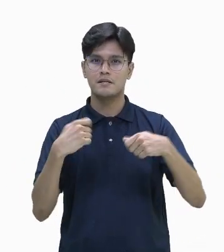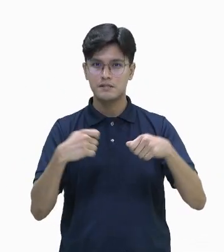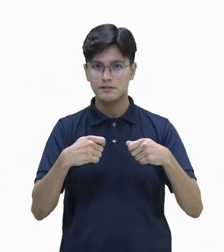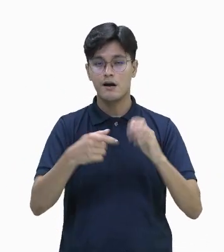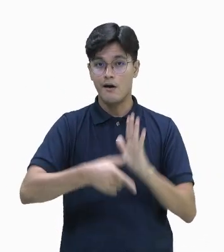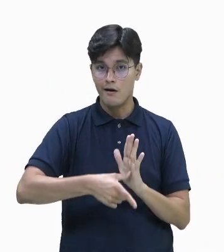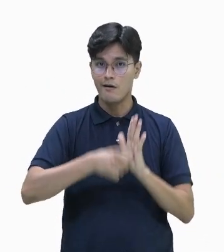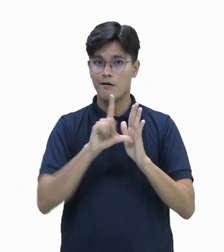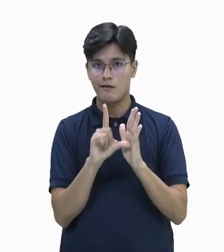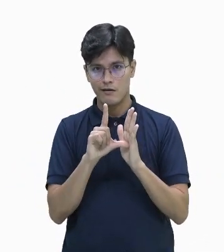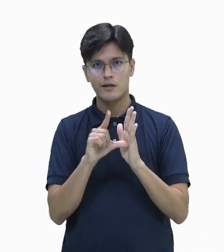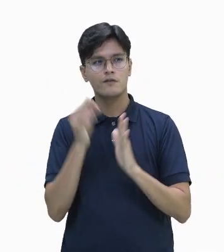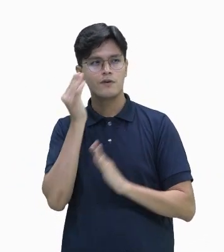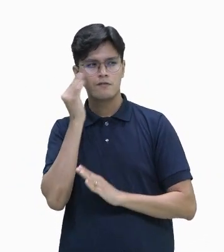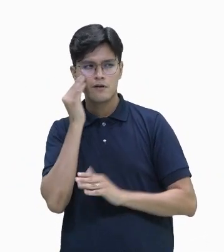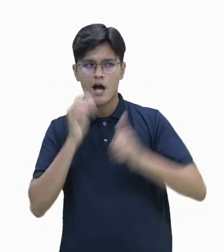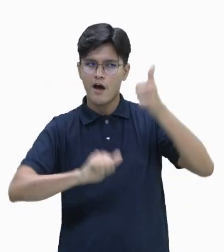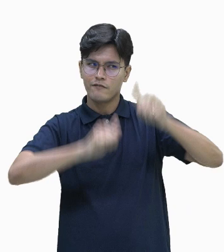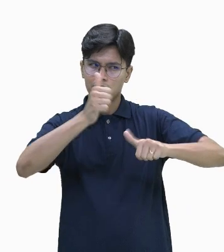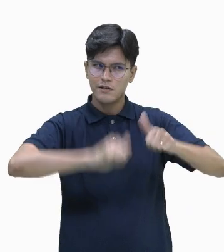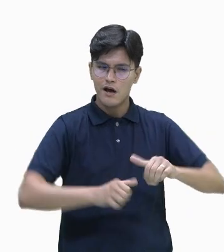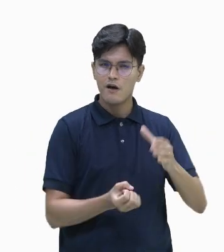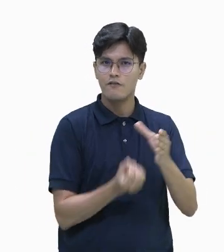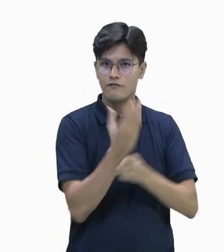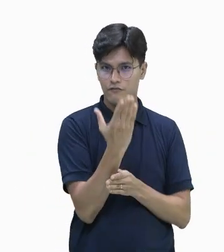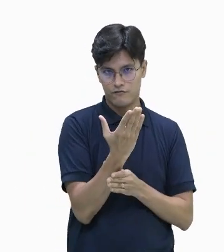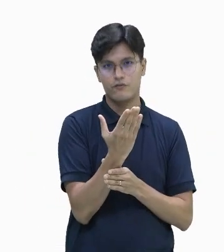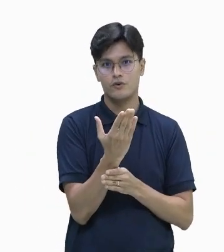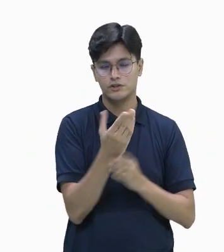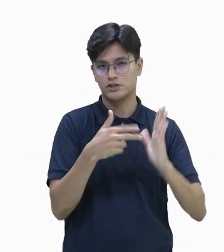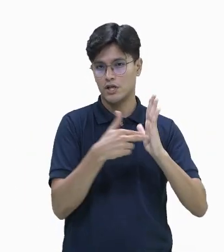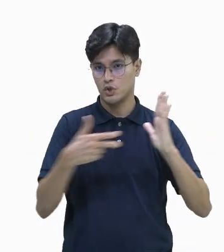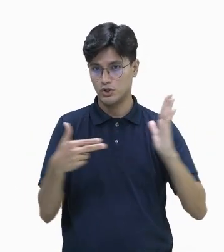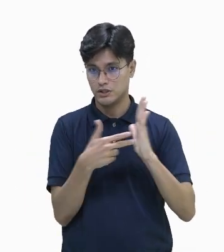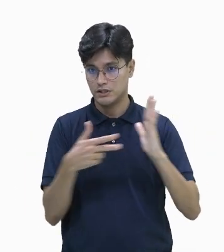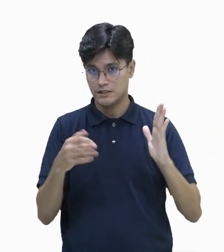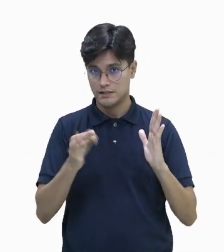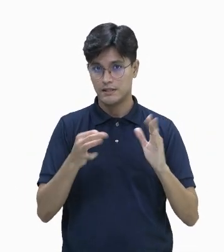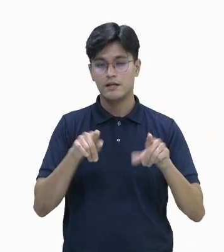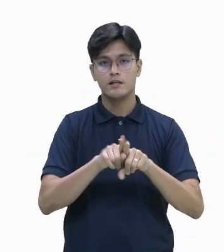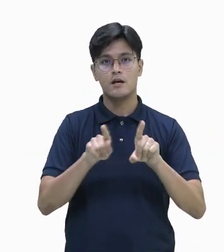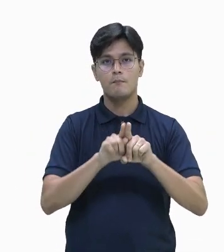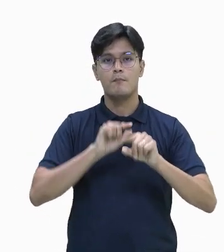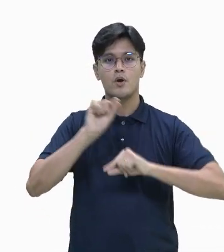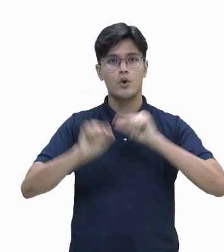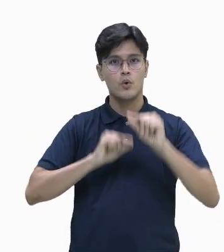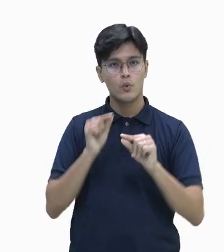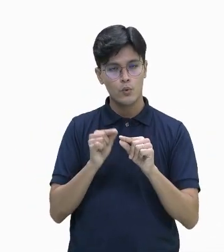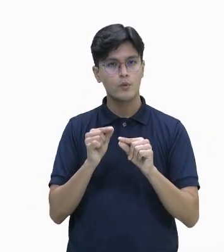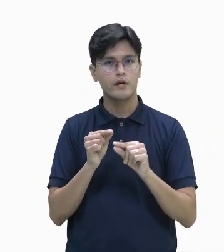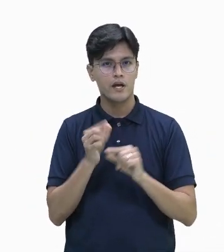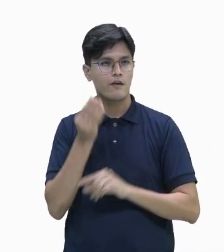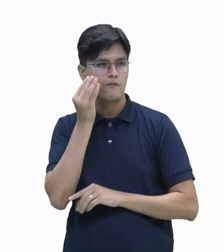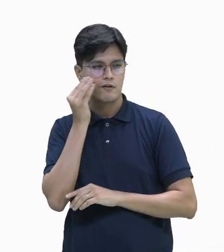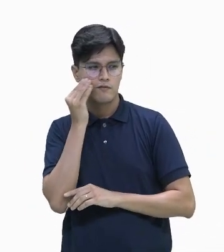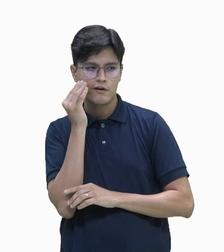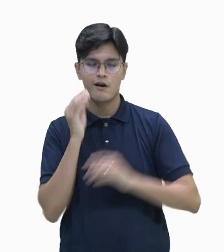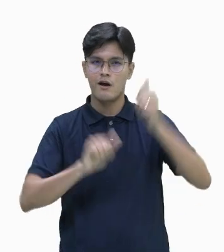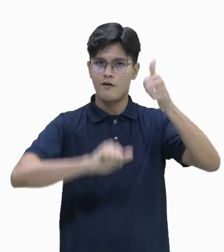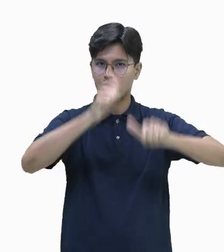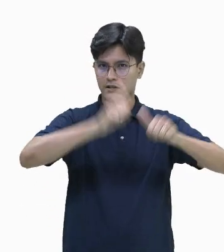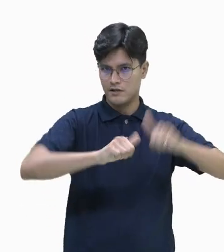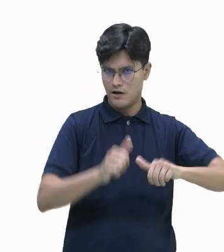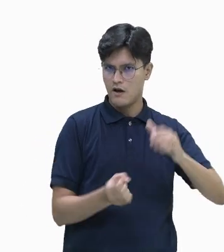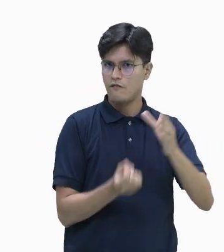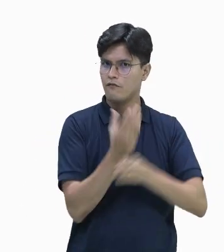notícia. Então, também verificar a fonte daquele material que você está buscando para a leitura, para se manter